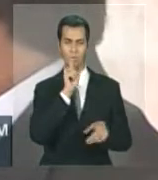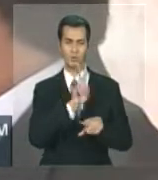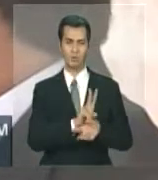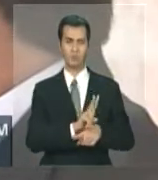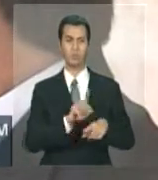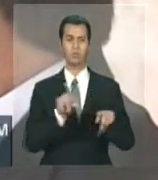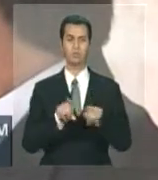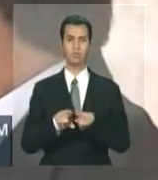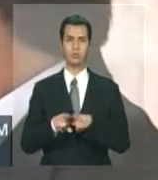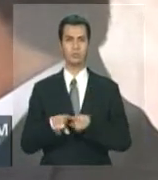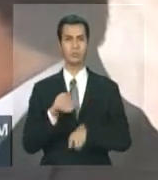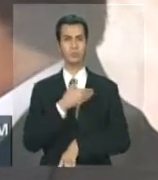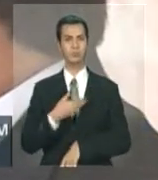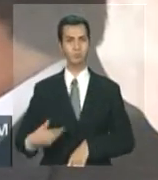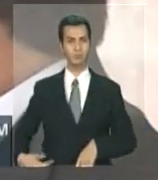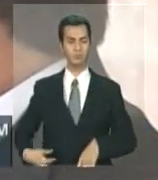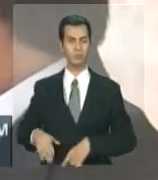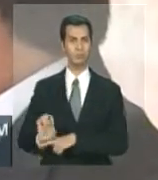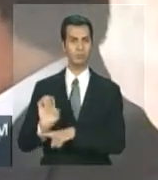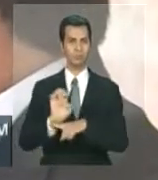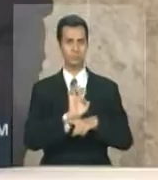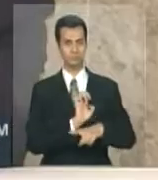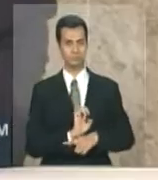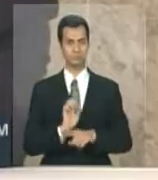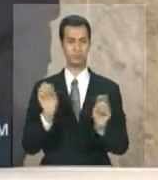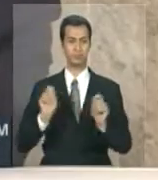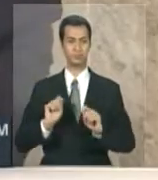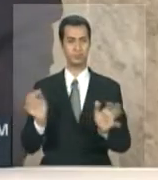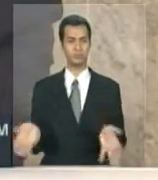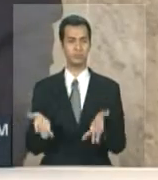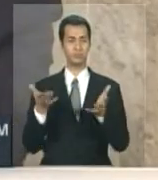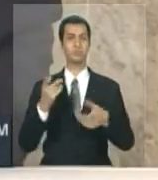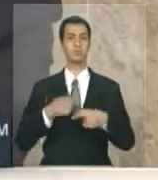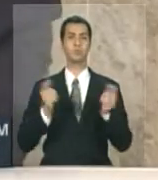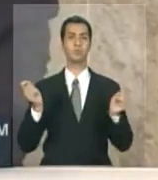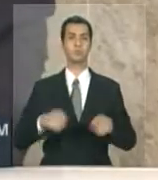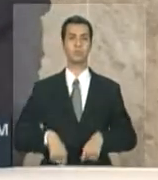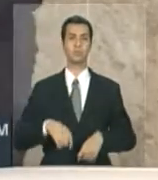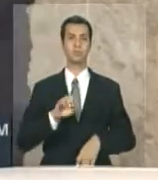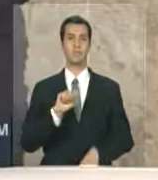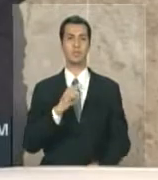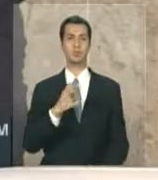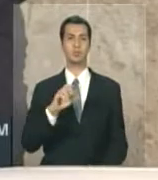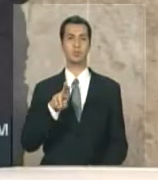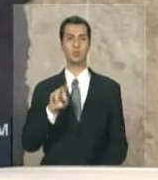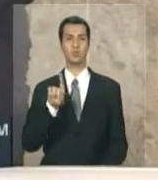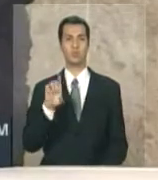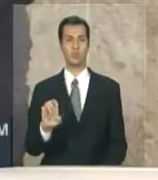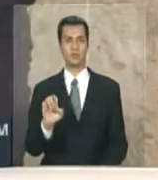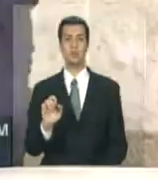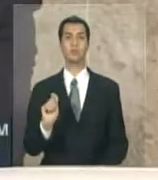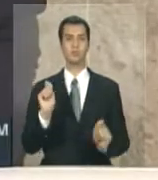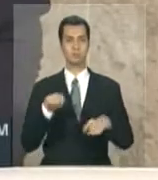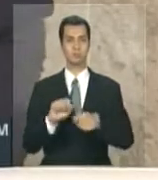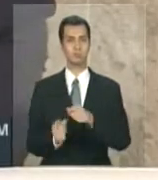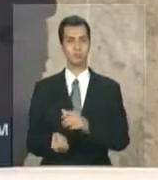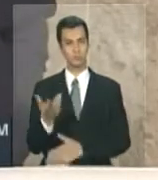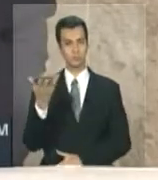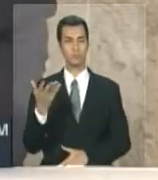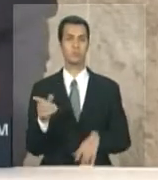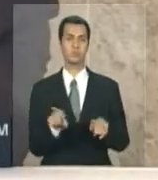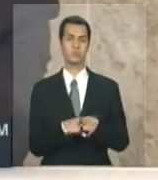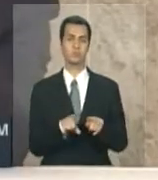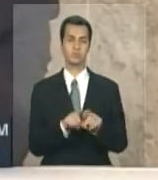ações do governo do Estado, para que tenhamos o número de açudes que precisa a política agrícola, para que possamos